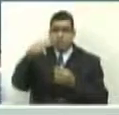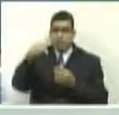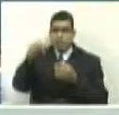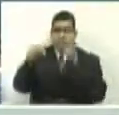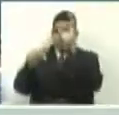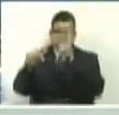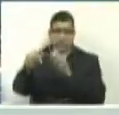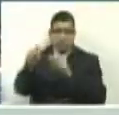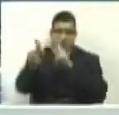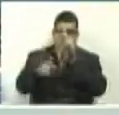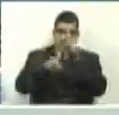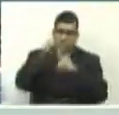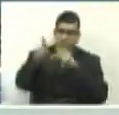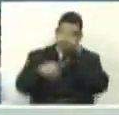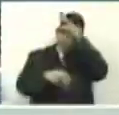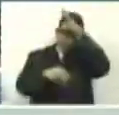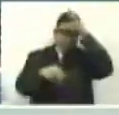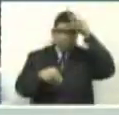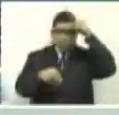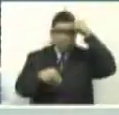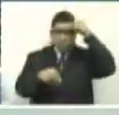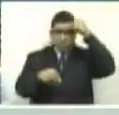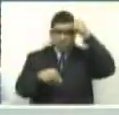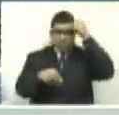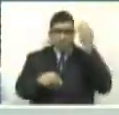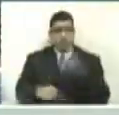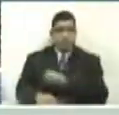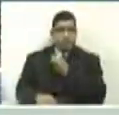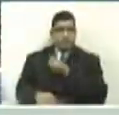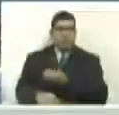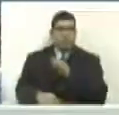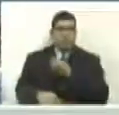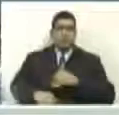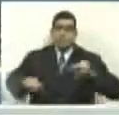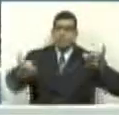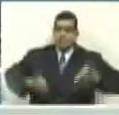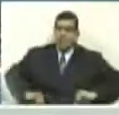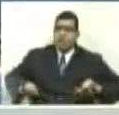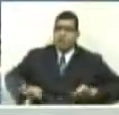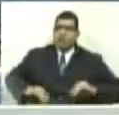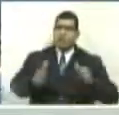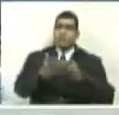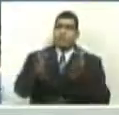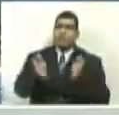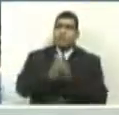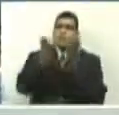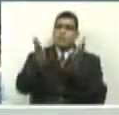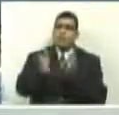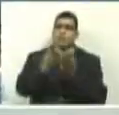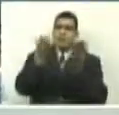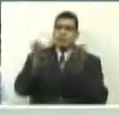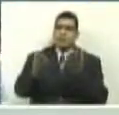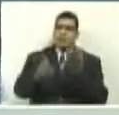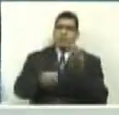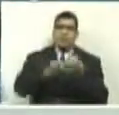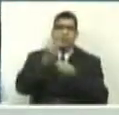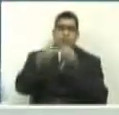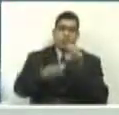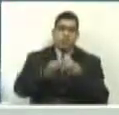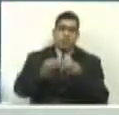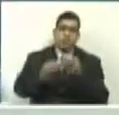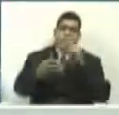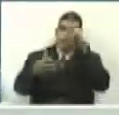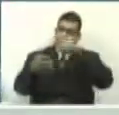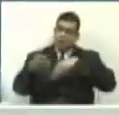18,6% da população amazonense vive numa situação de extrema miséria. E ao ler a